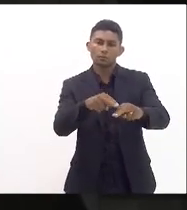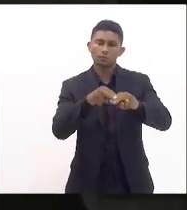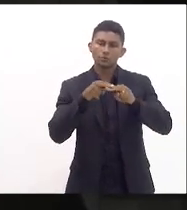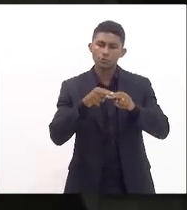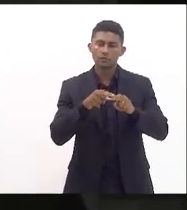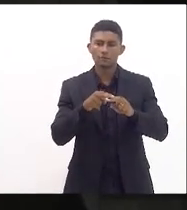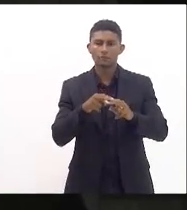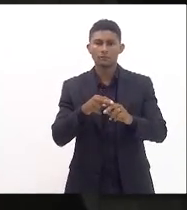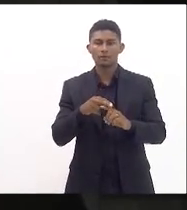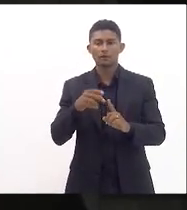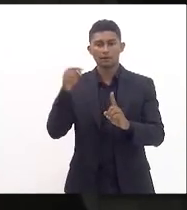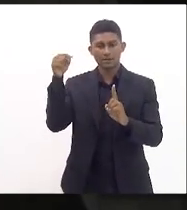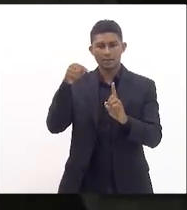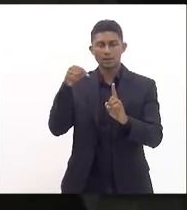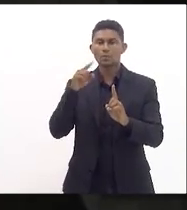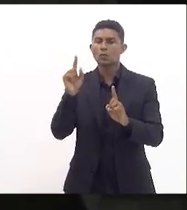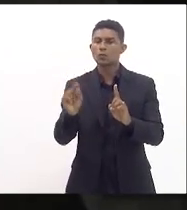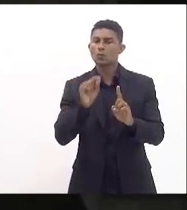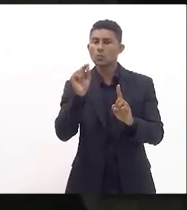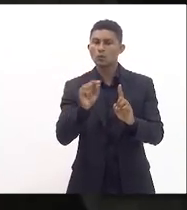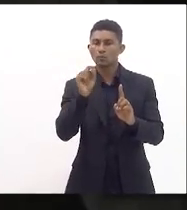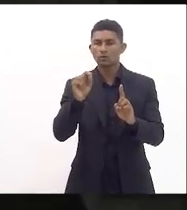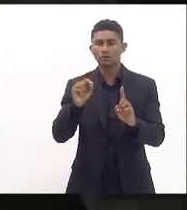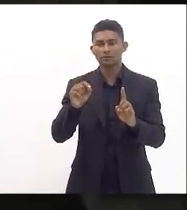funciona nessa mitologia como uma espécie